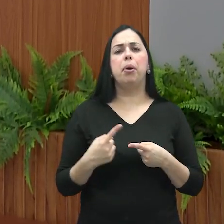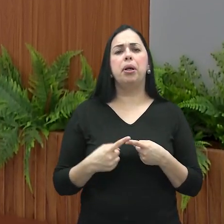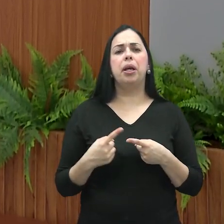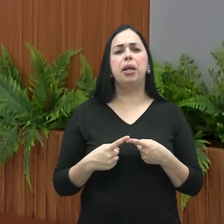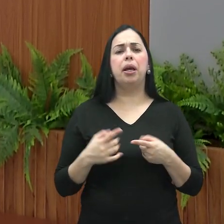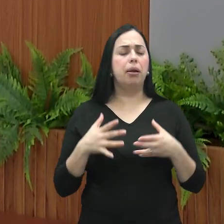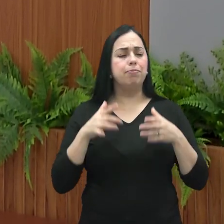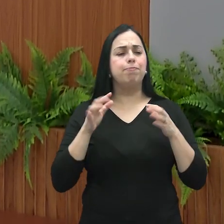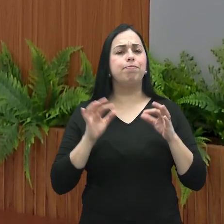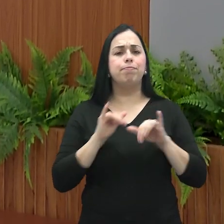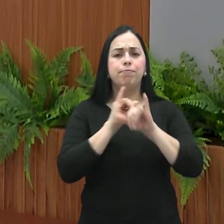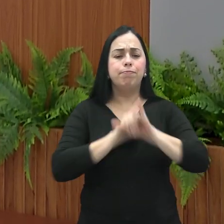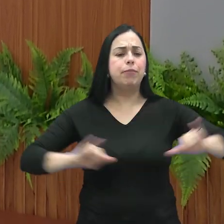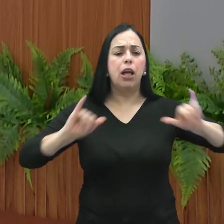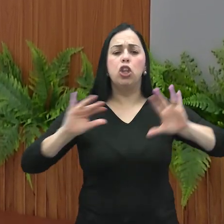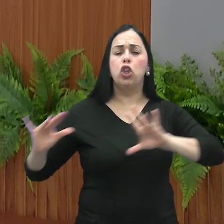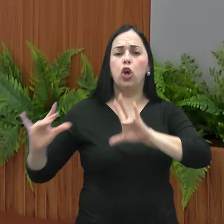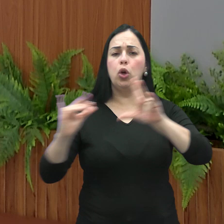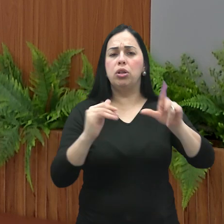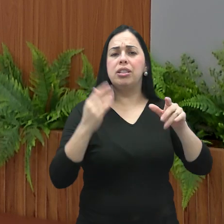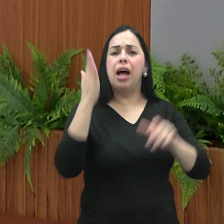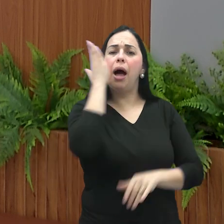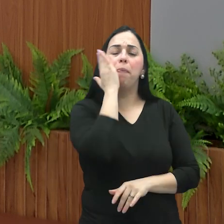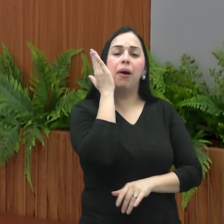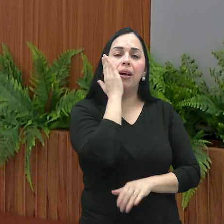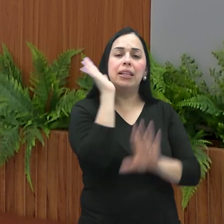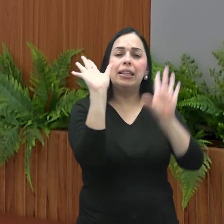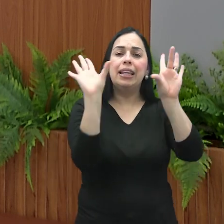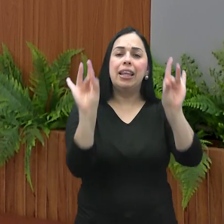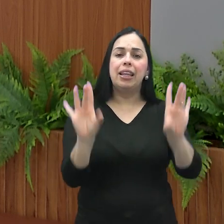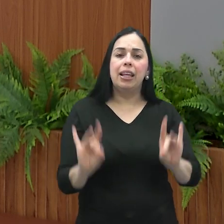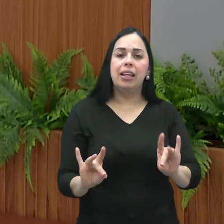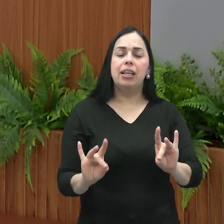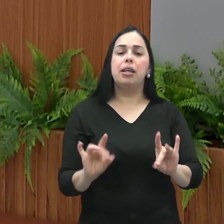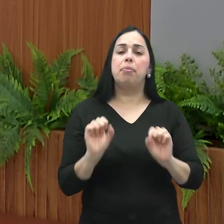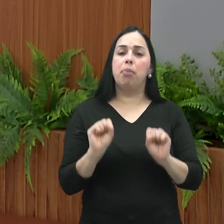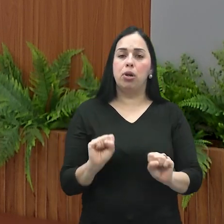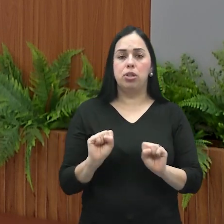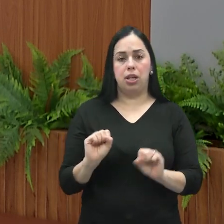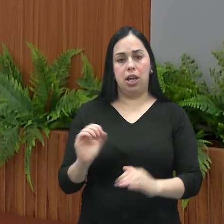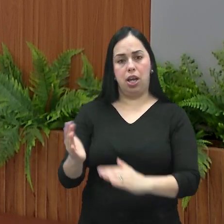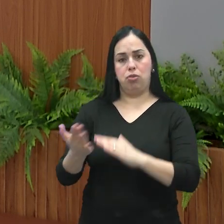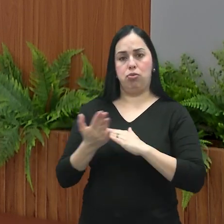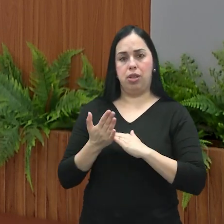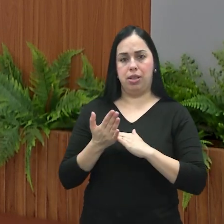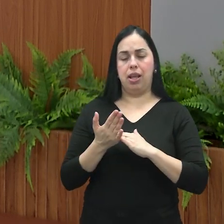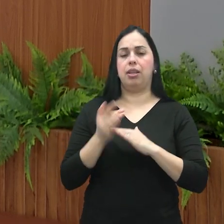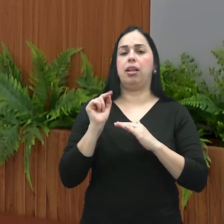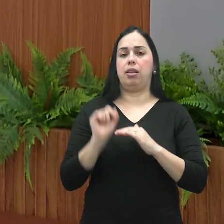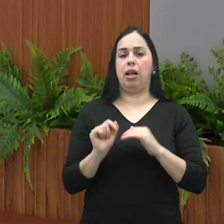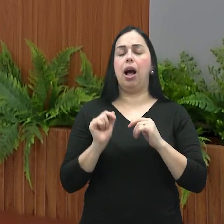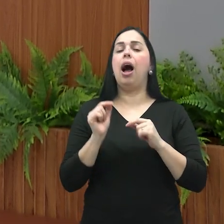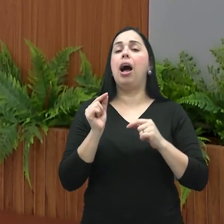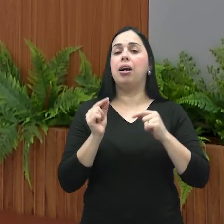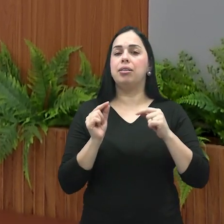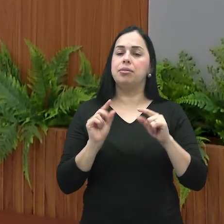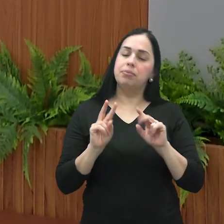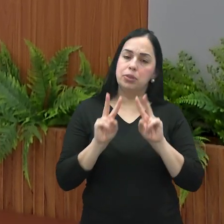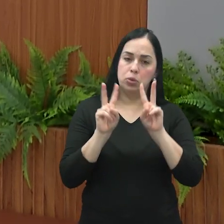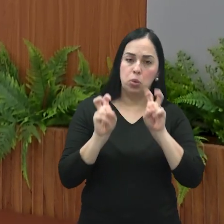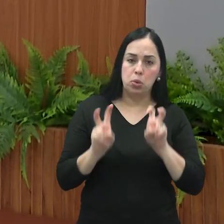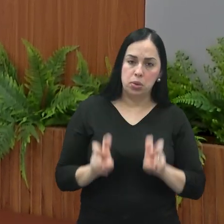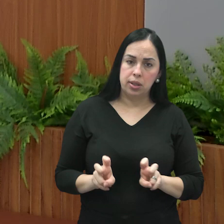por que existe a publicidade? Para que todos tenham ciência e que possam contribuir para aquilo que está sendo